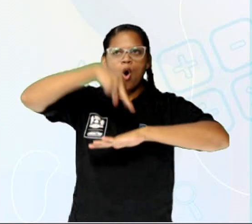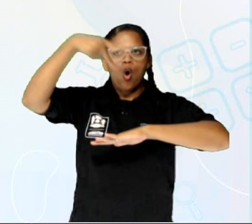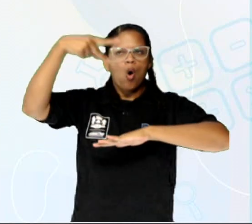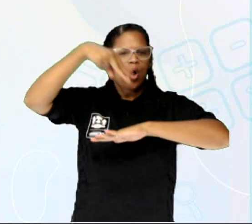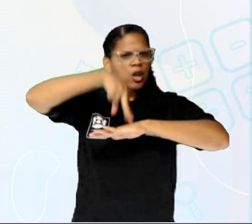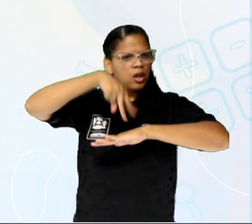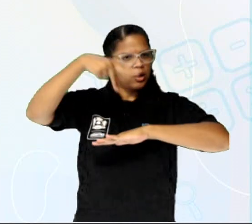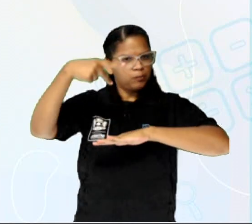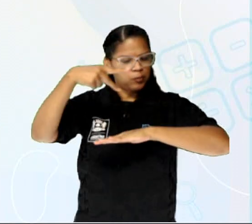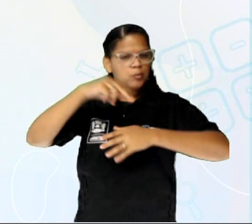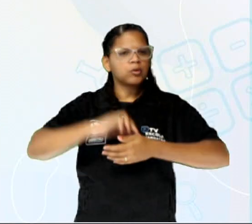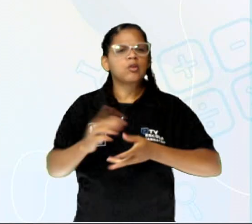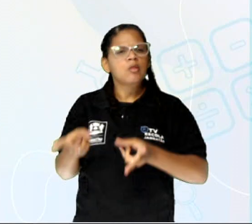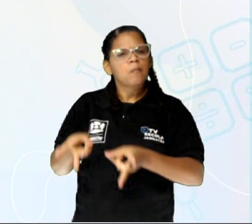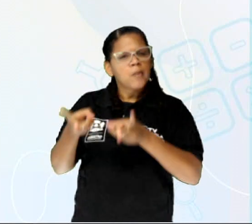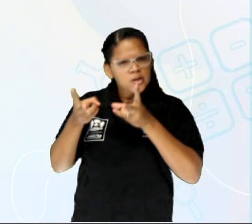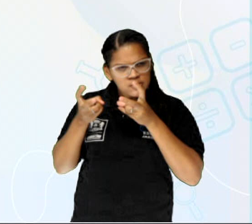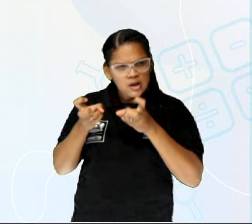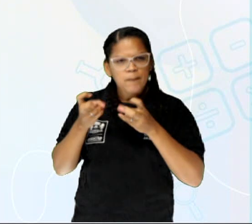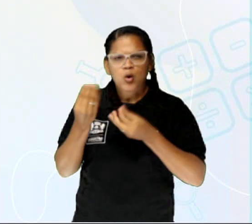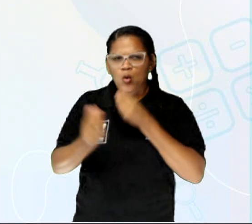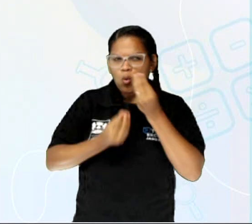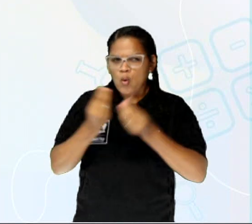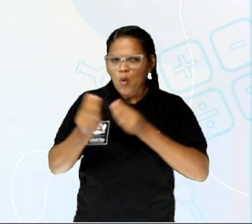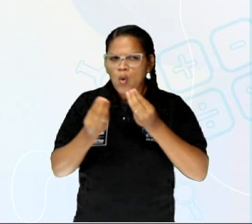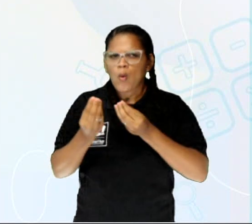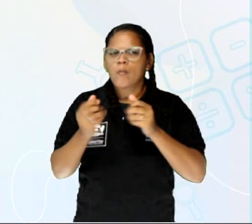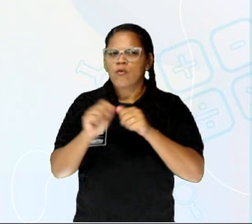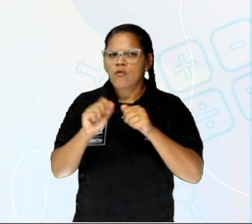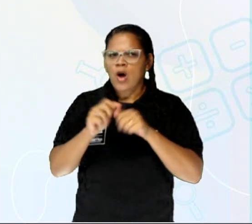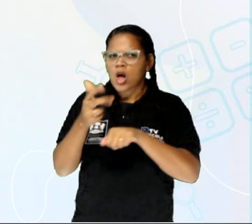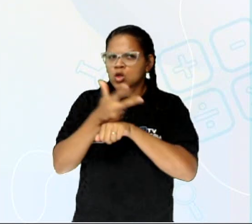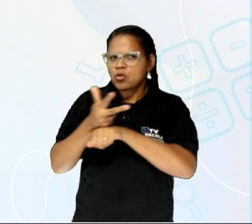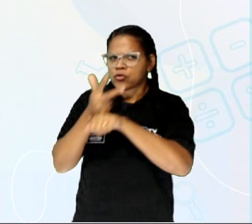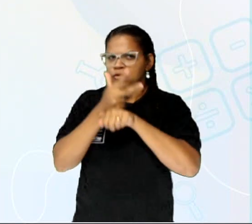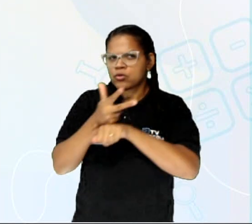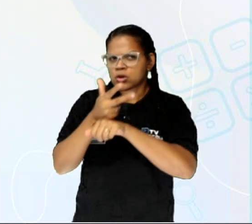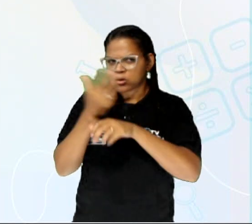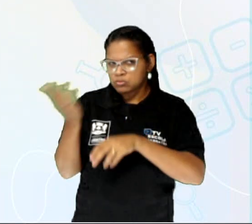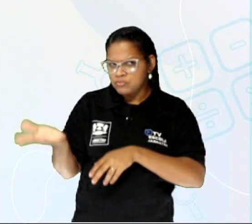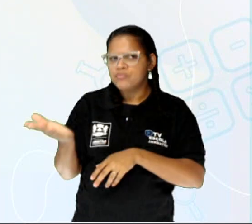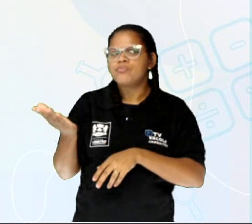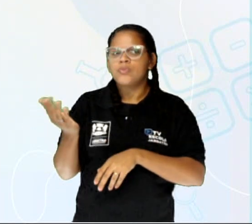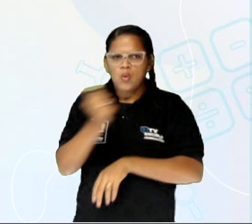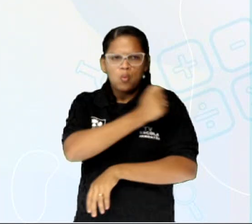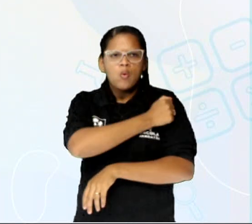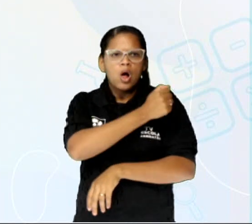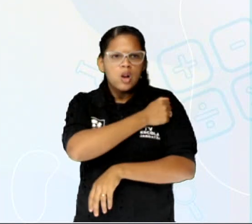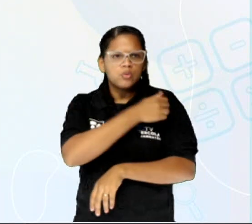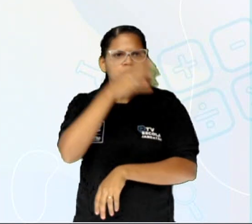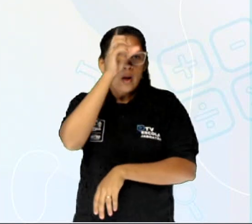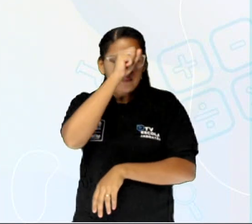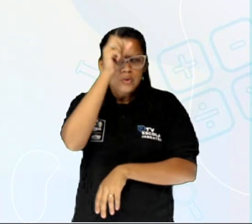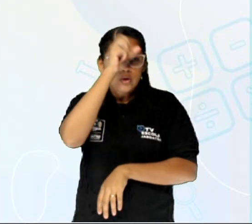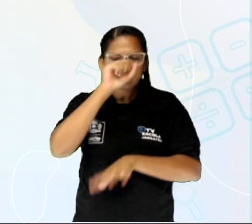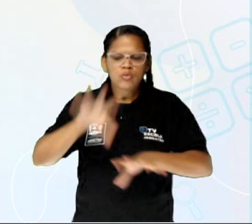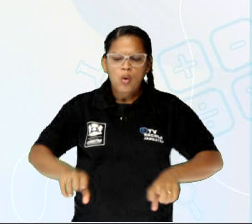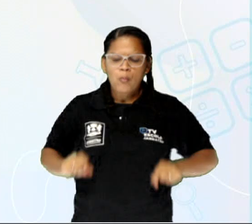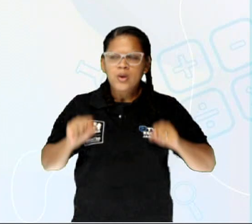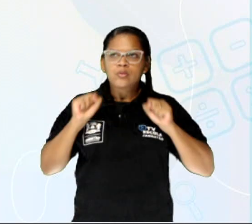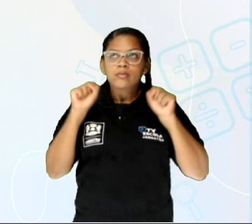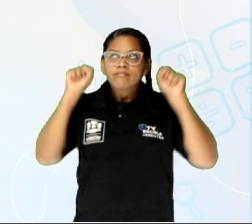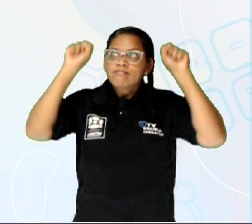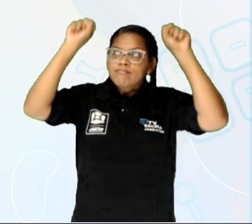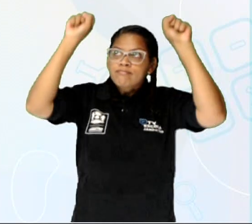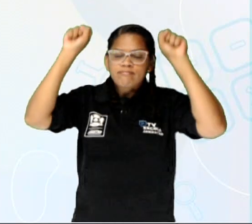ou menos demonstra o que seria esse LPO. O aluno aprende a tirar esse peso do solo, né, e colocar ele acima da cabeça.